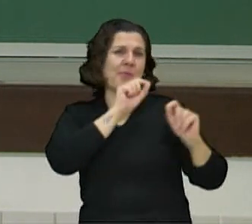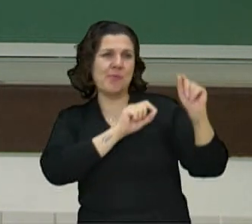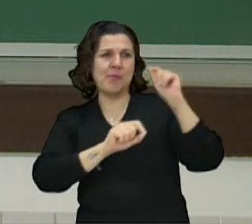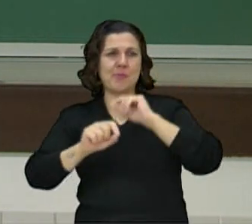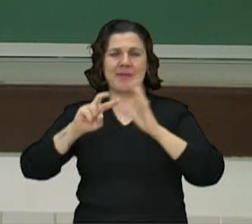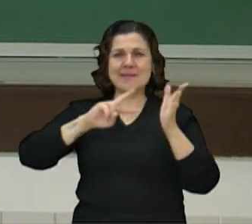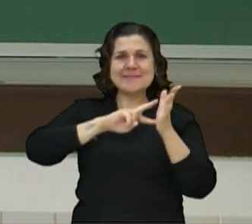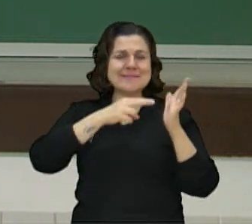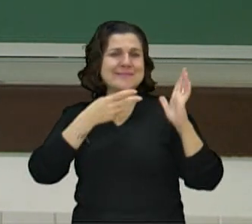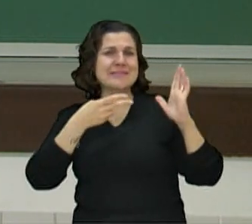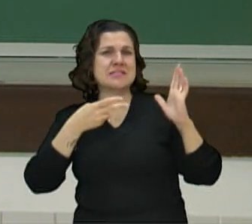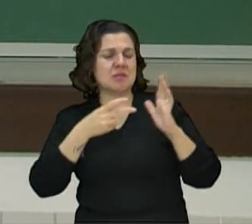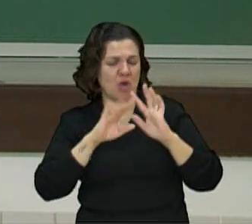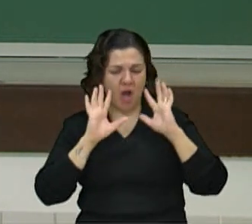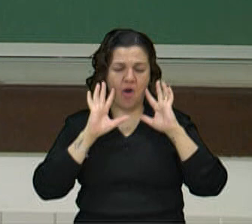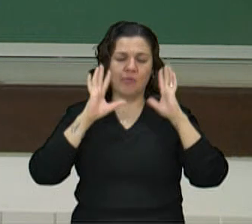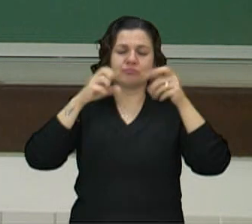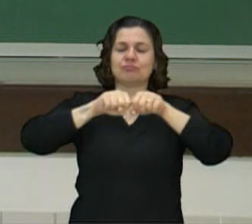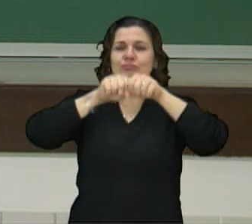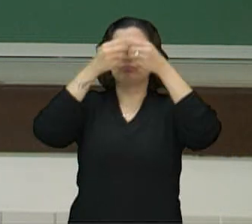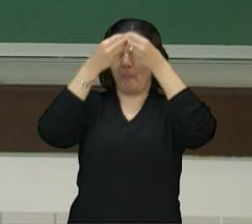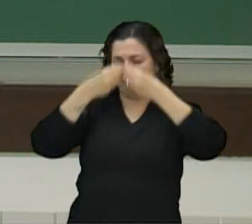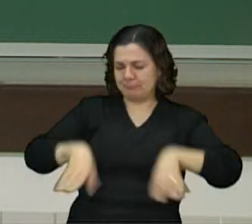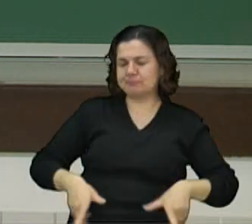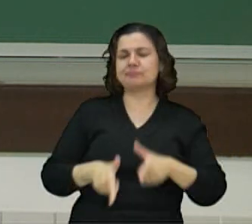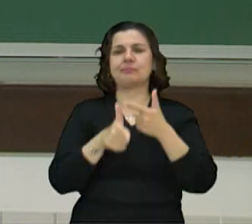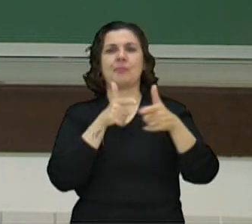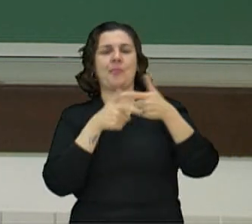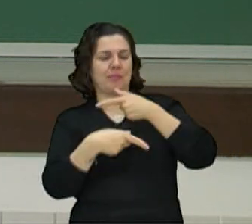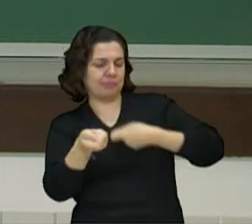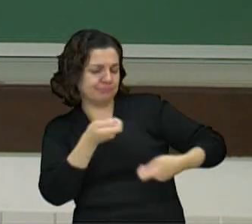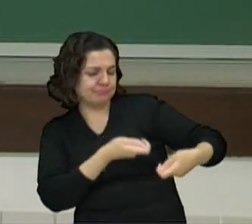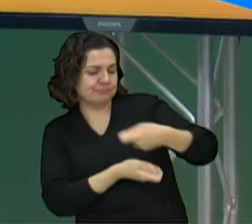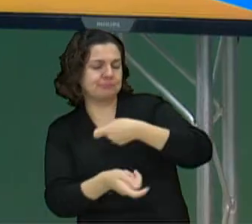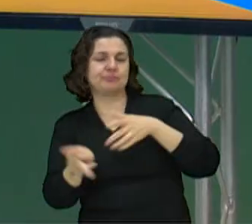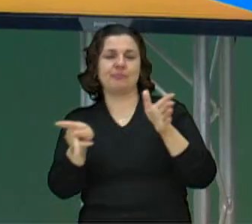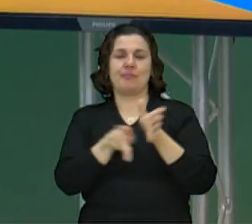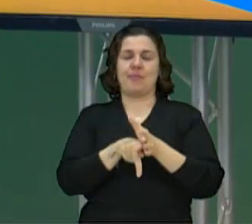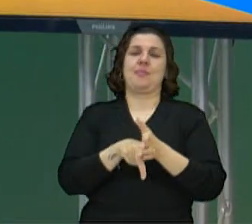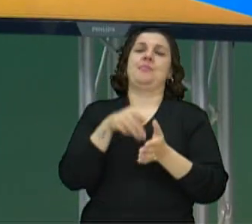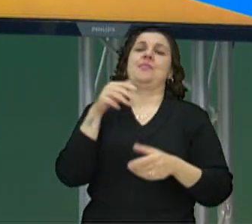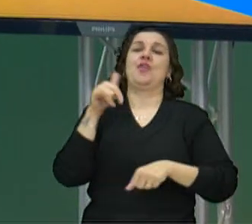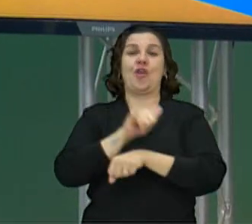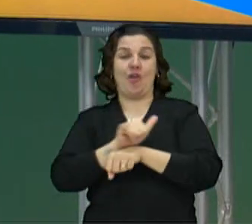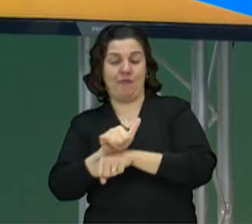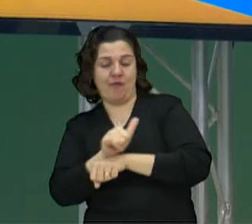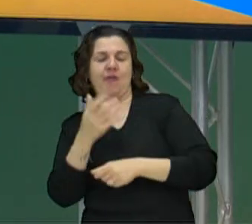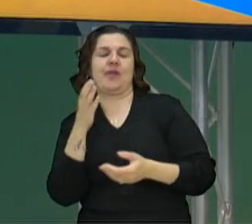nos levou? A quebra da Bolsa de Valores de Nova York em